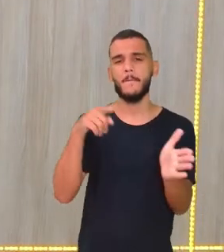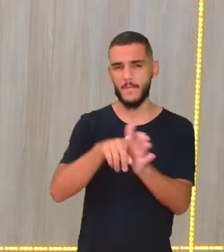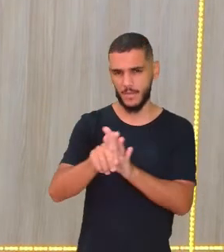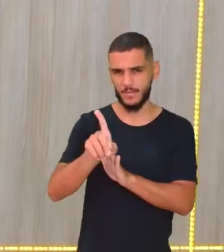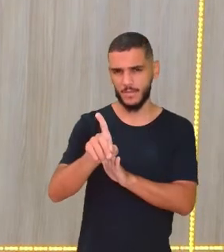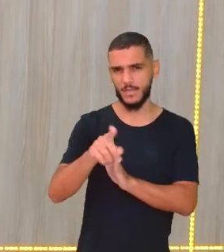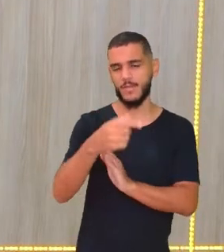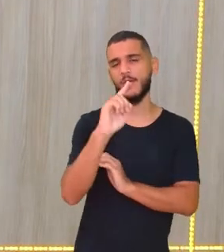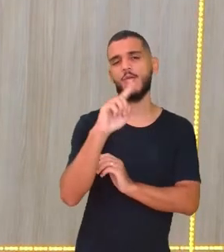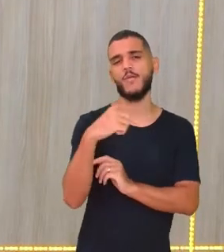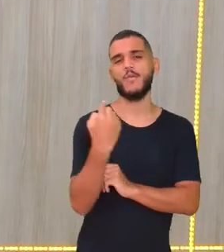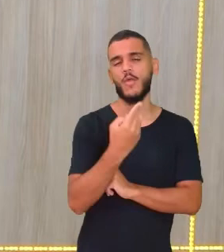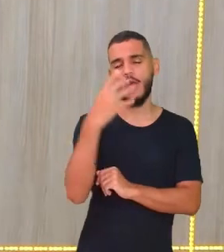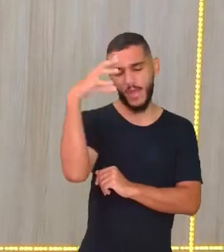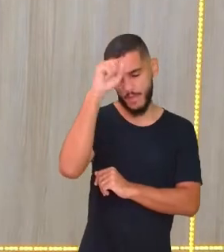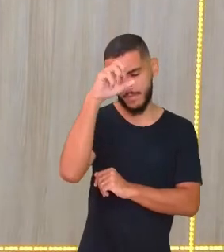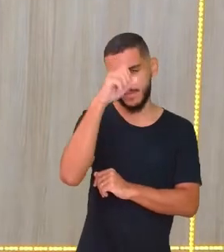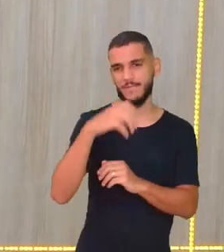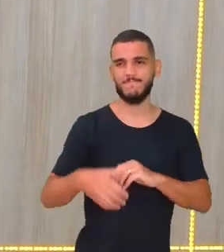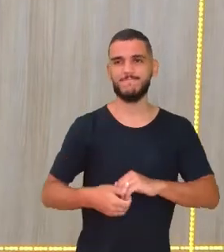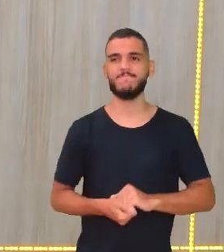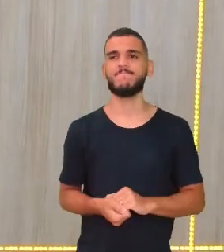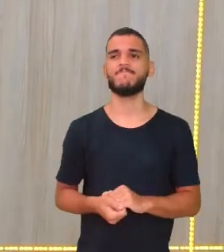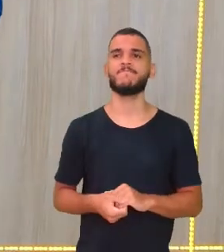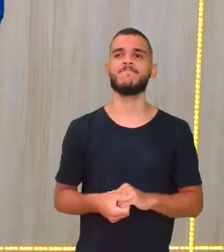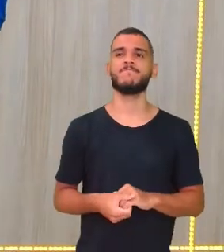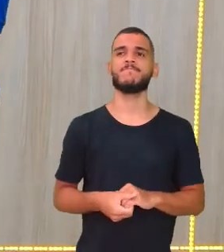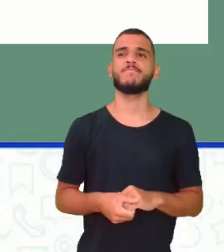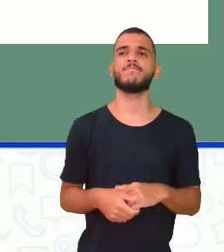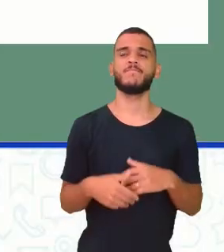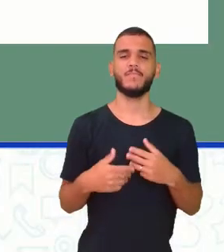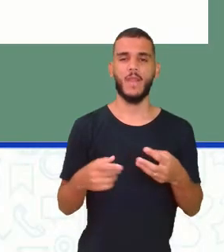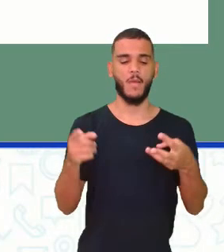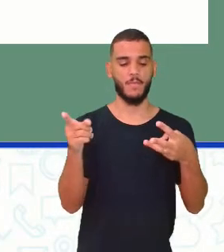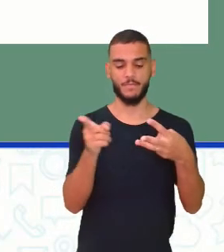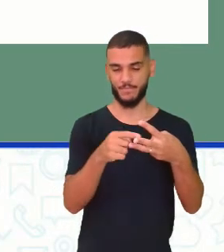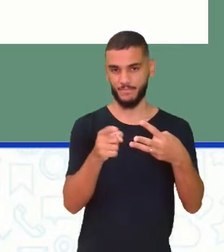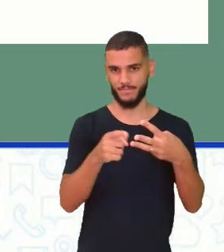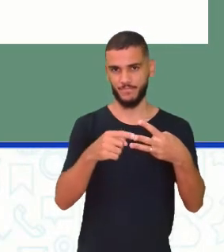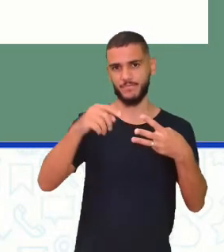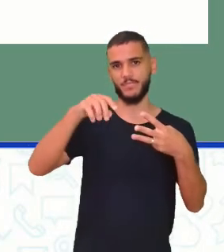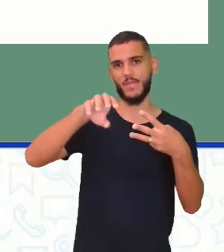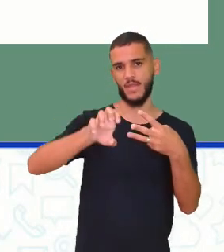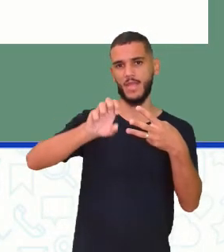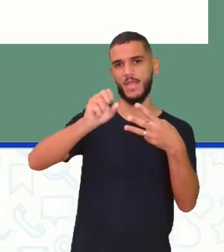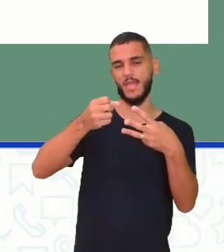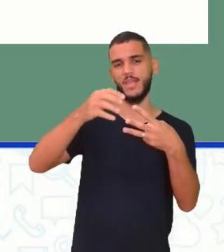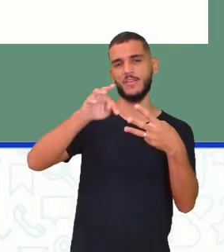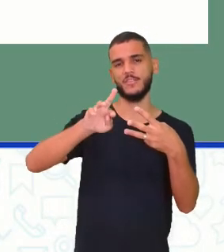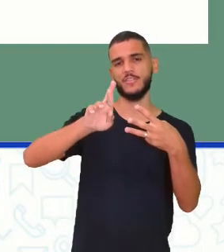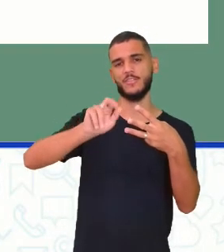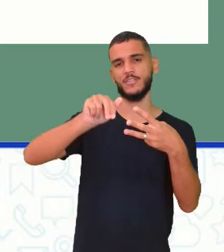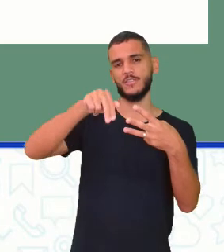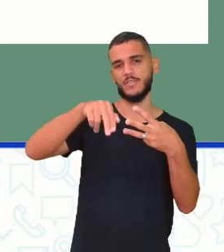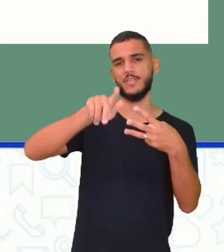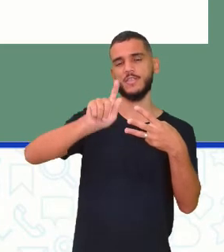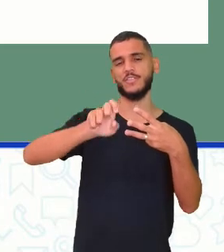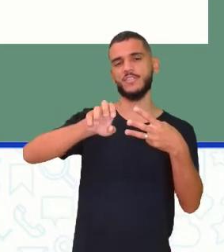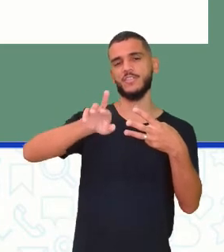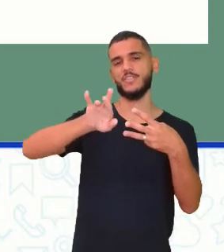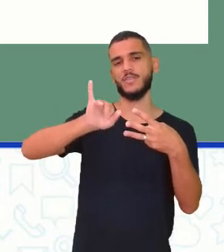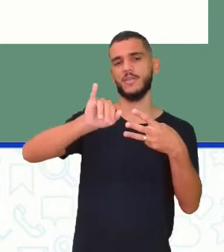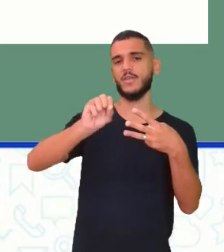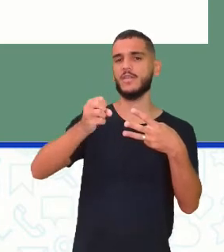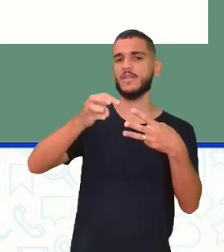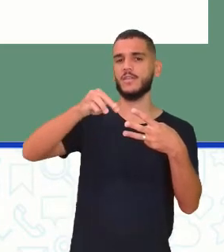esse é o momento de aprender. Então, estrangeirismo no Brasil, não é? É o uso da